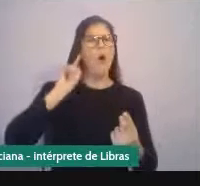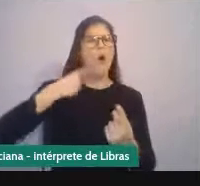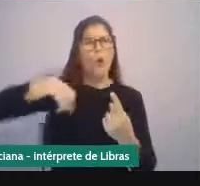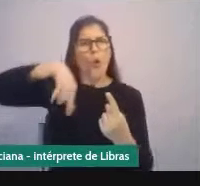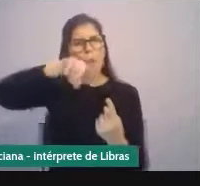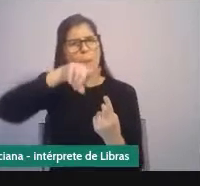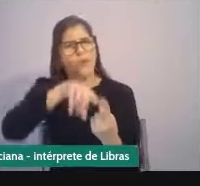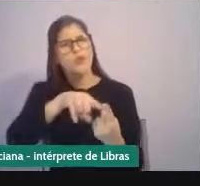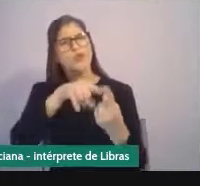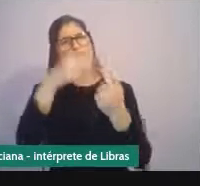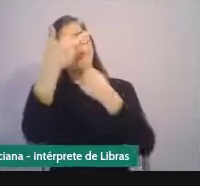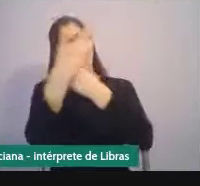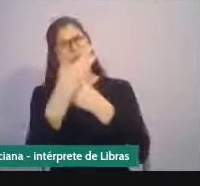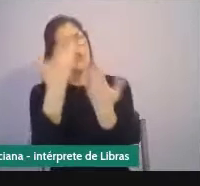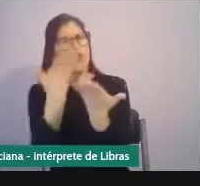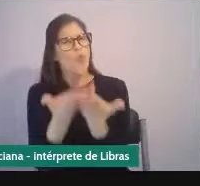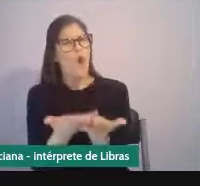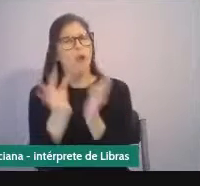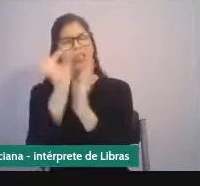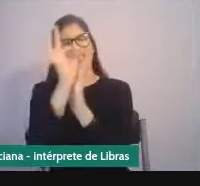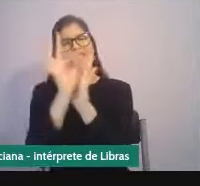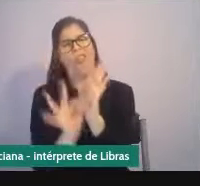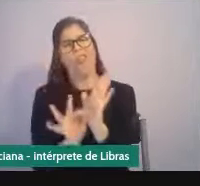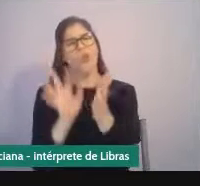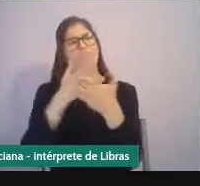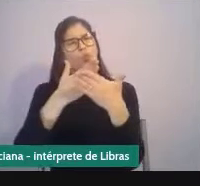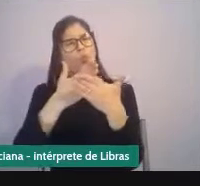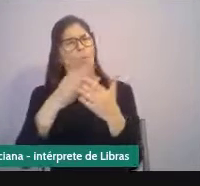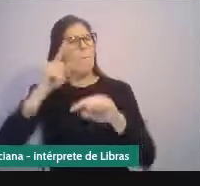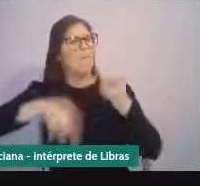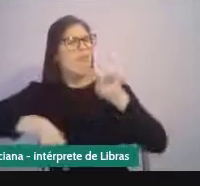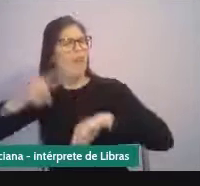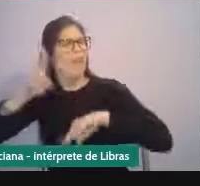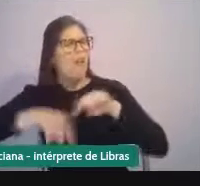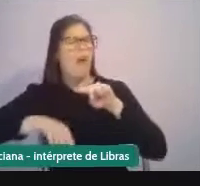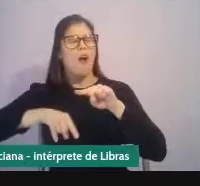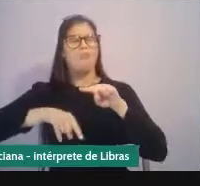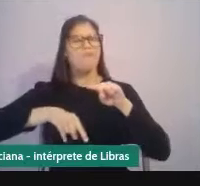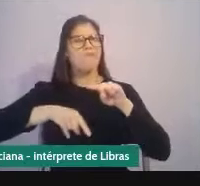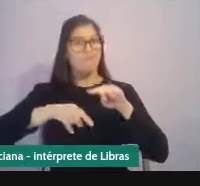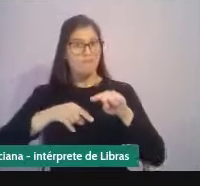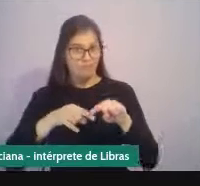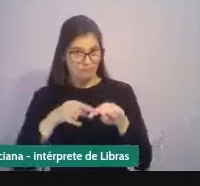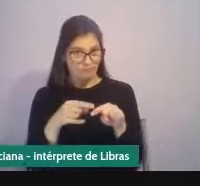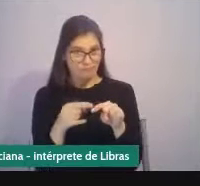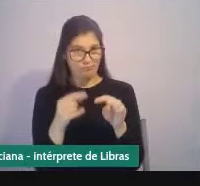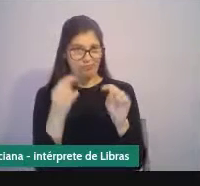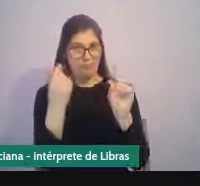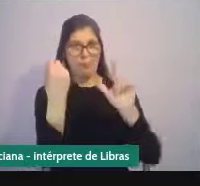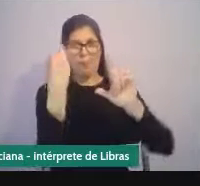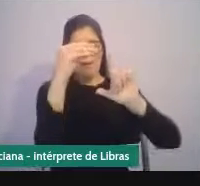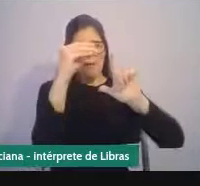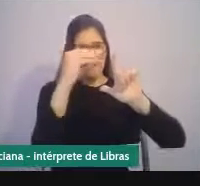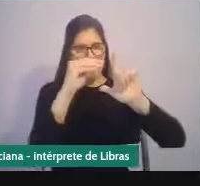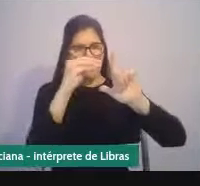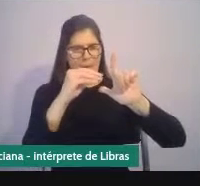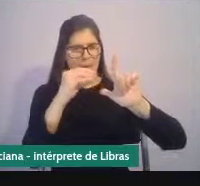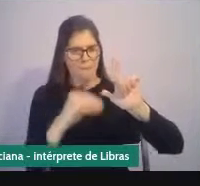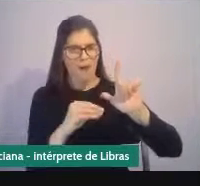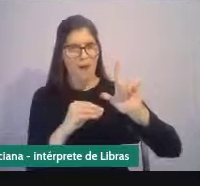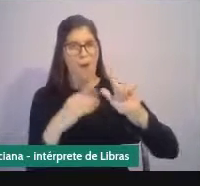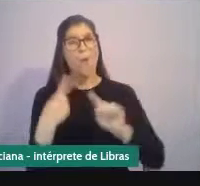a videoaula, texto, né, os materiais conforme eles vão sendo organizados pelas